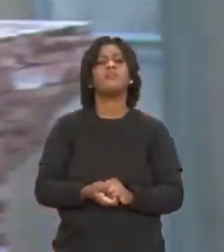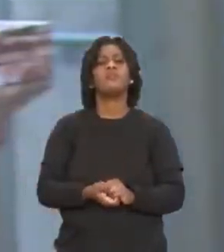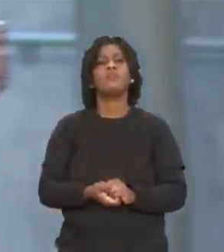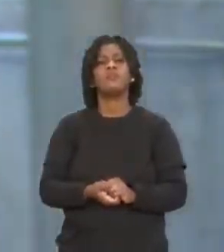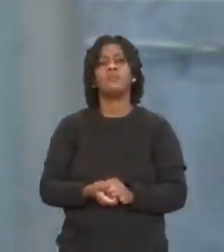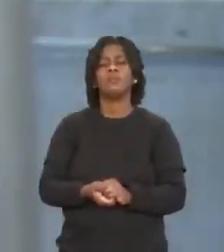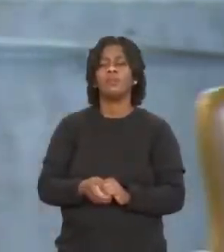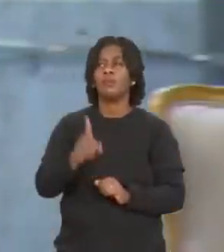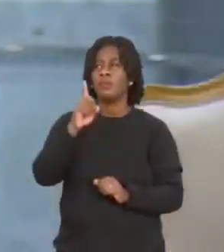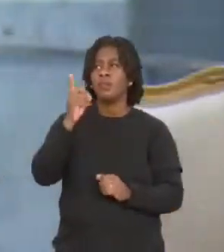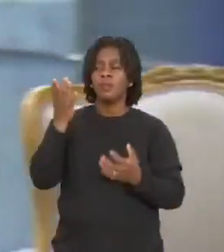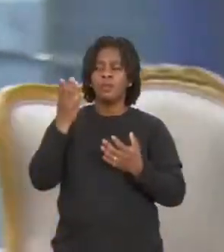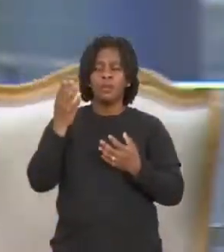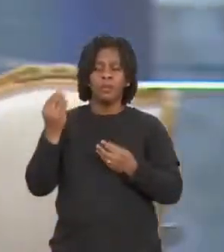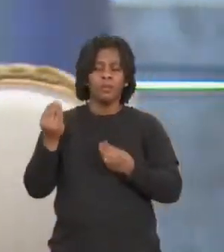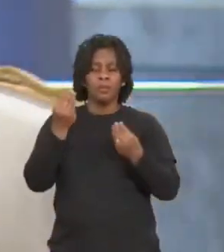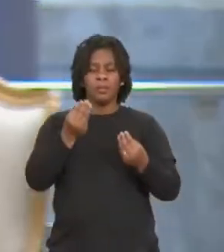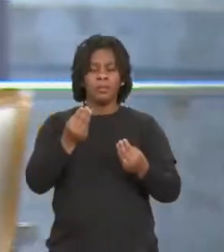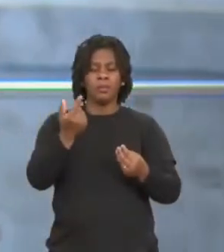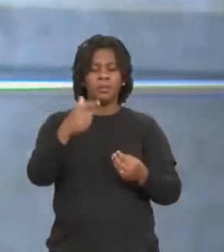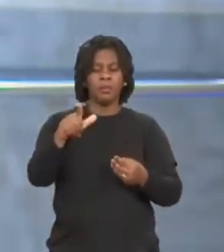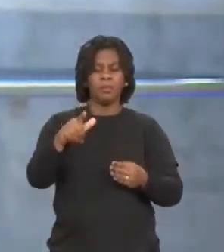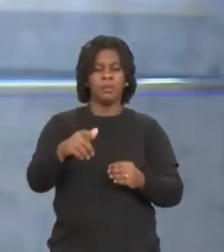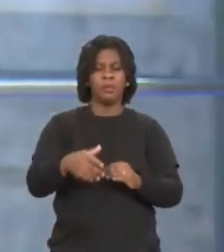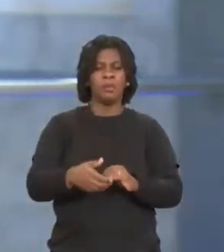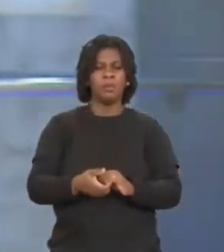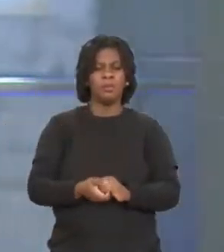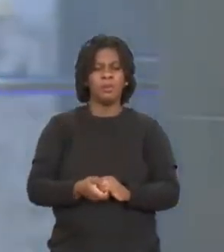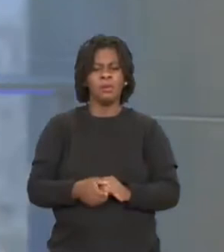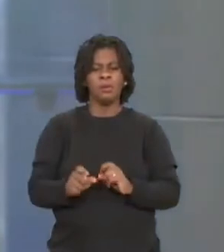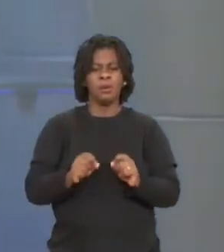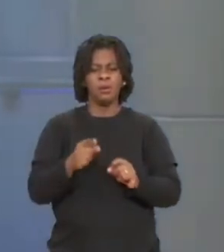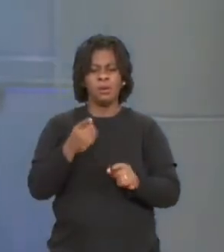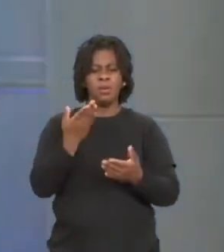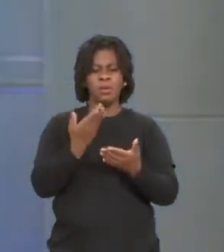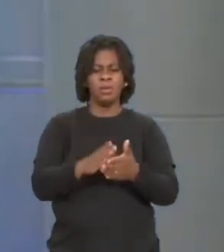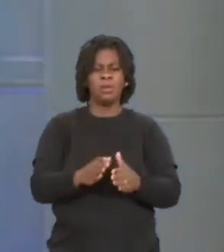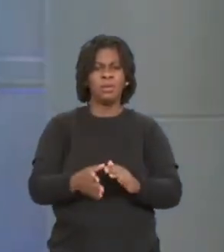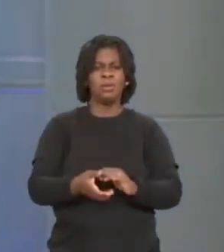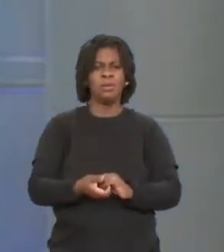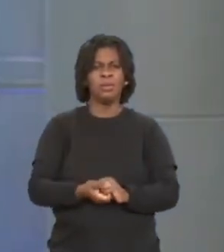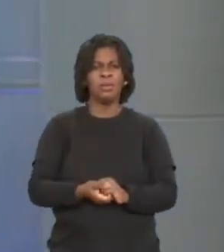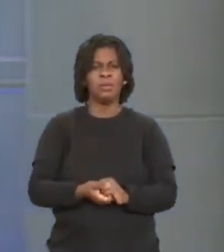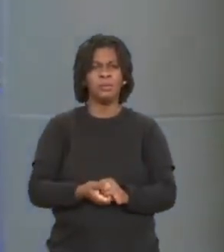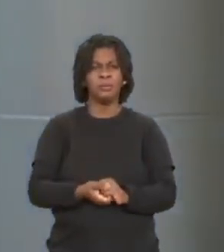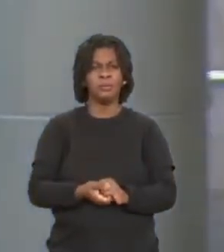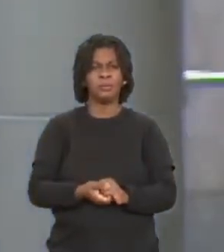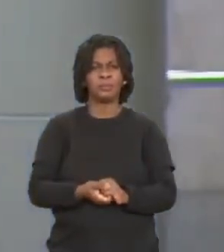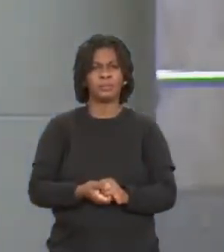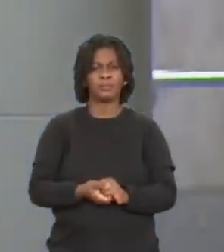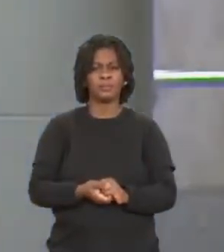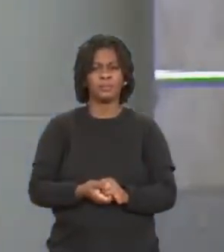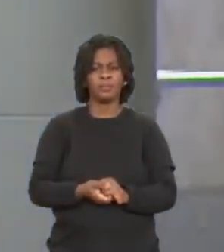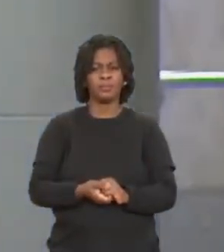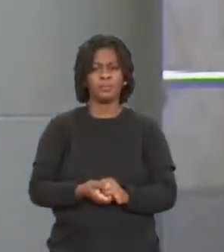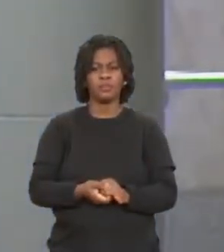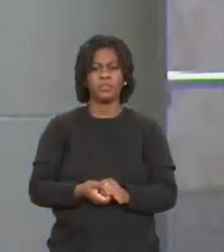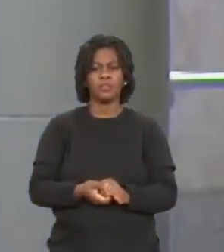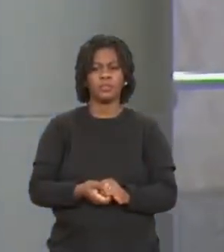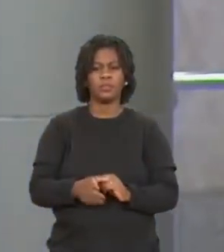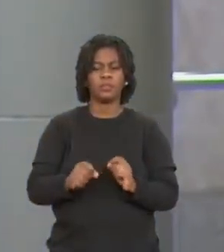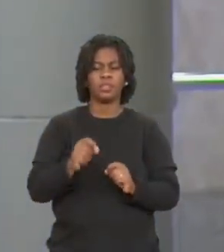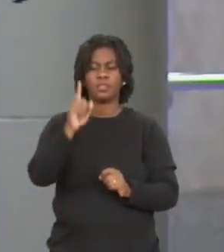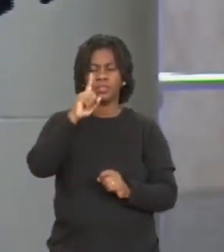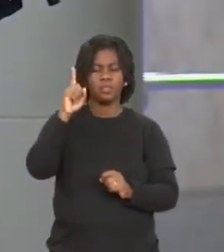O que Deus quer que você tenha de volta? O que é que você perdeu? O que é que Deus não está mais achando em você